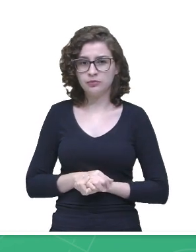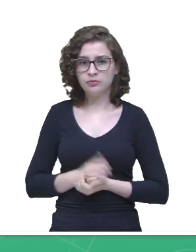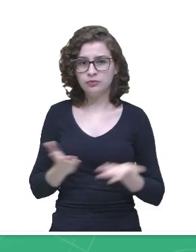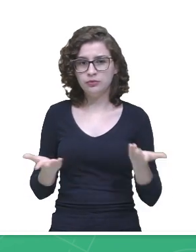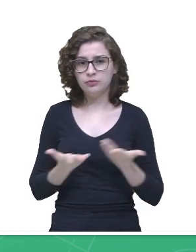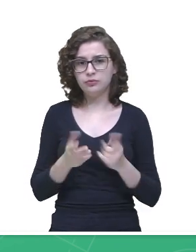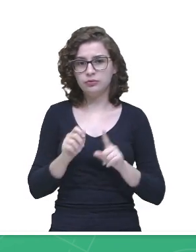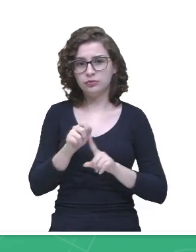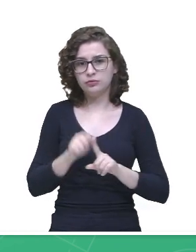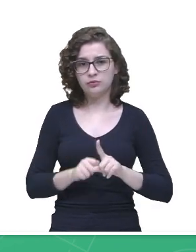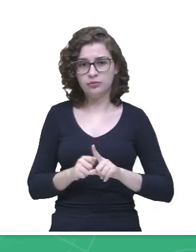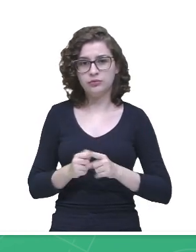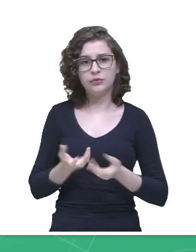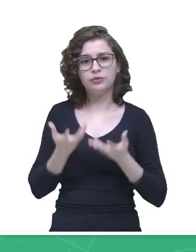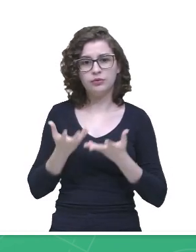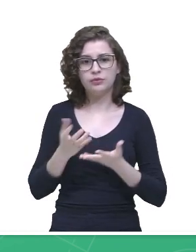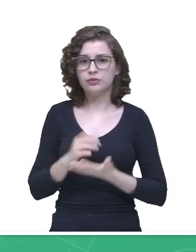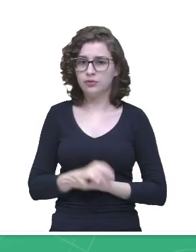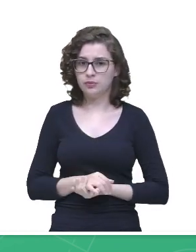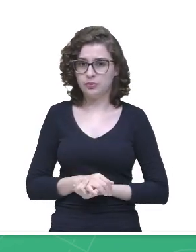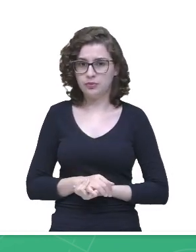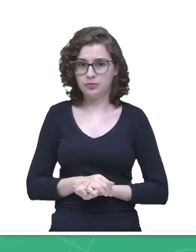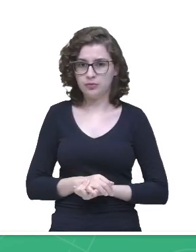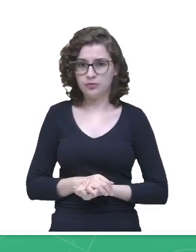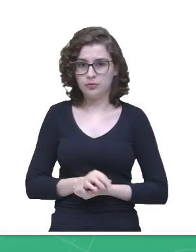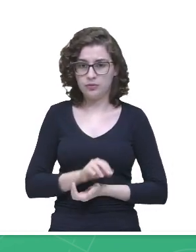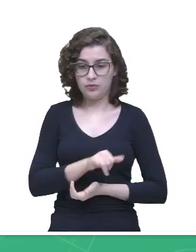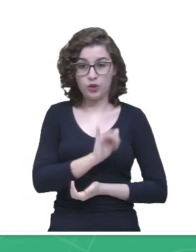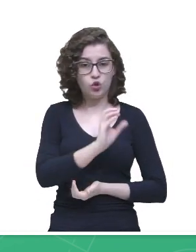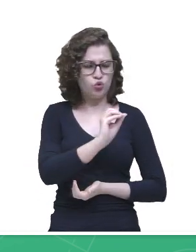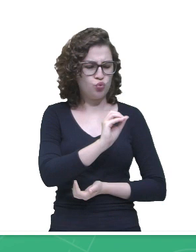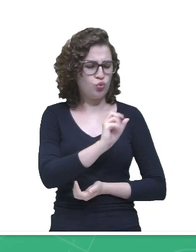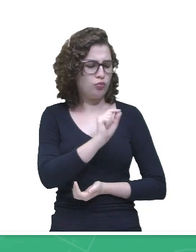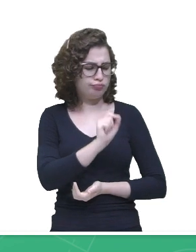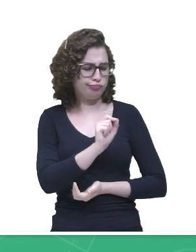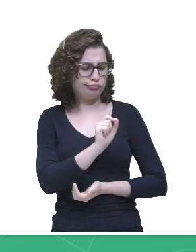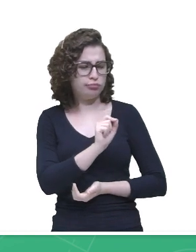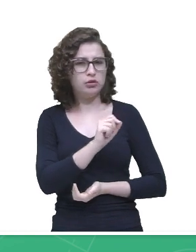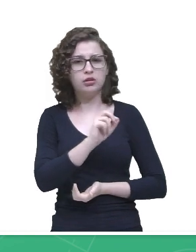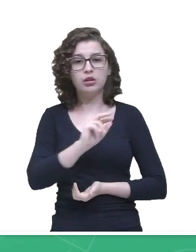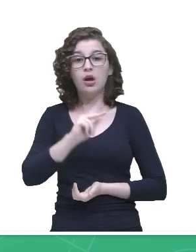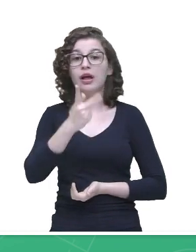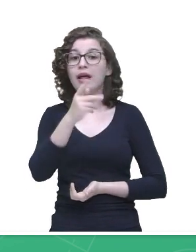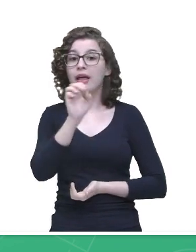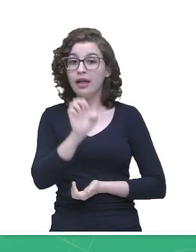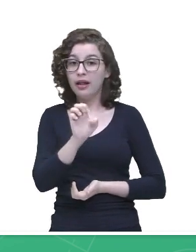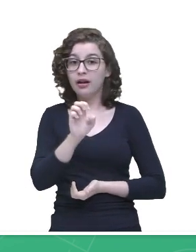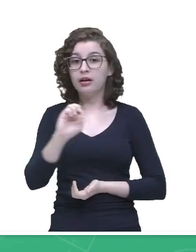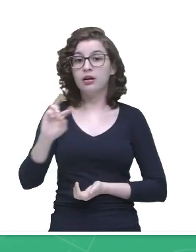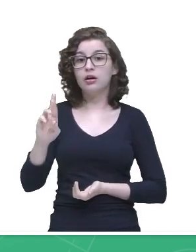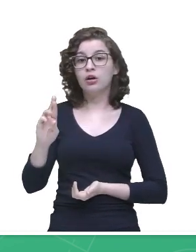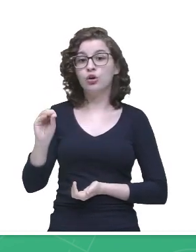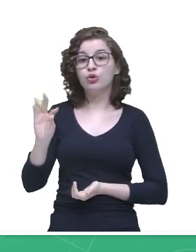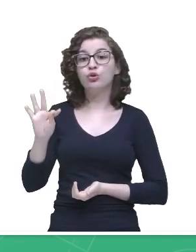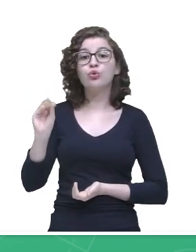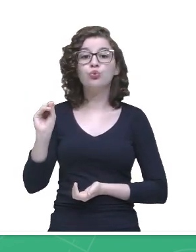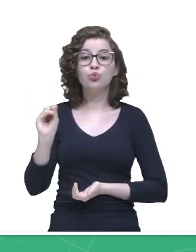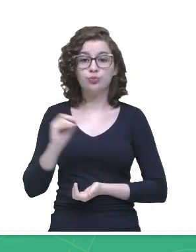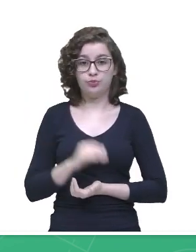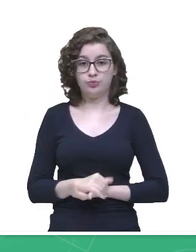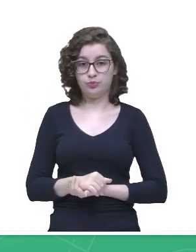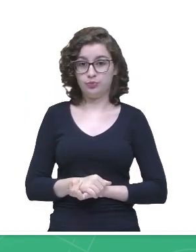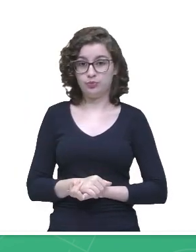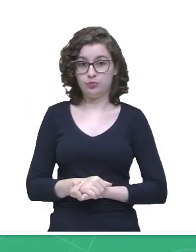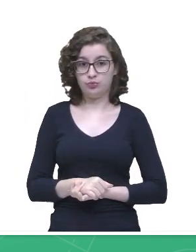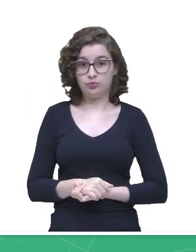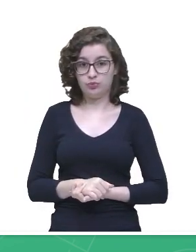querer, yo. Se é yo, o verbo haber e. Romper, roto. Este ano,